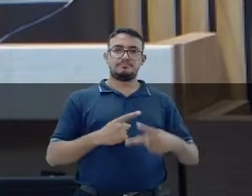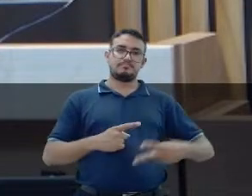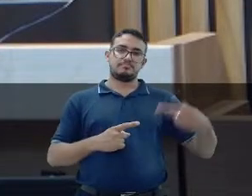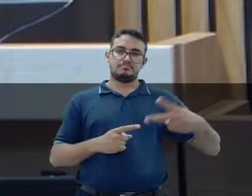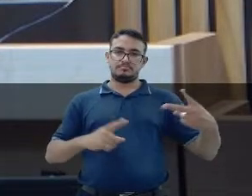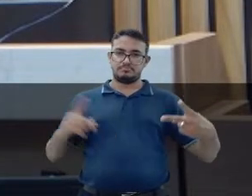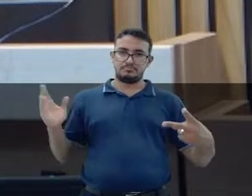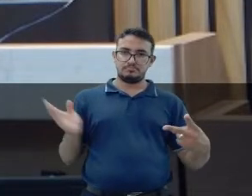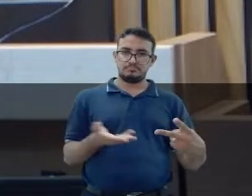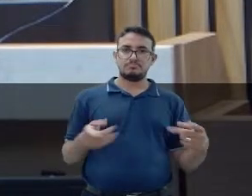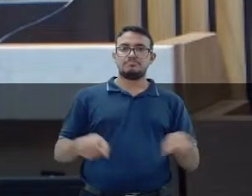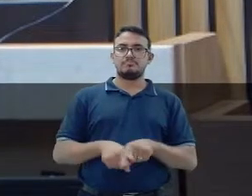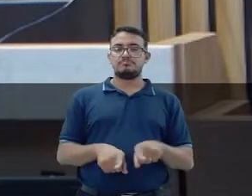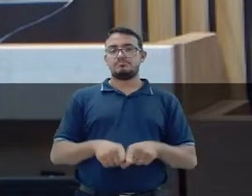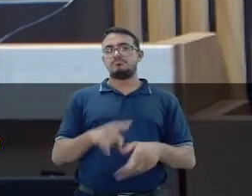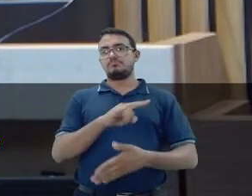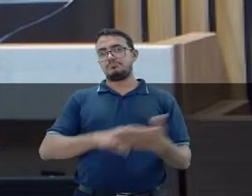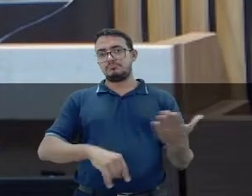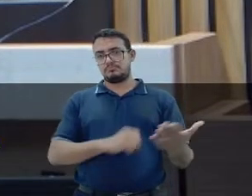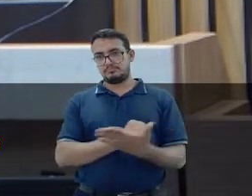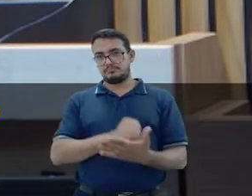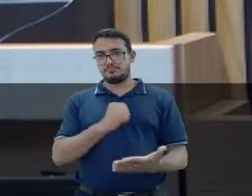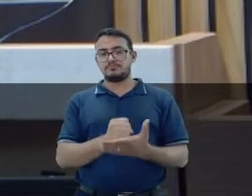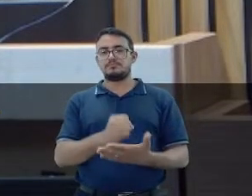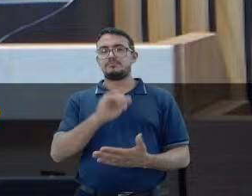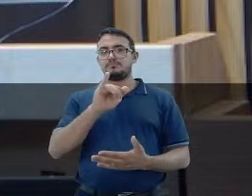reclamada, assim como do documento trazido no ID